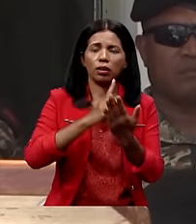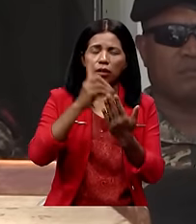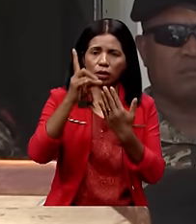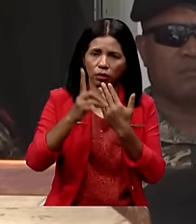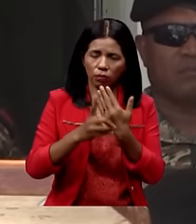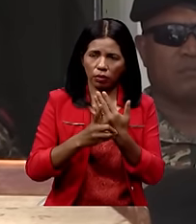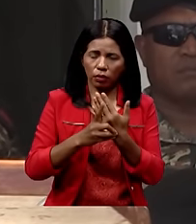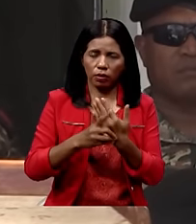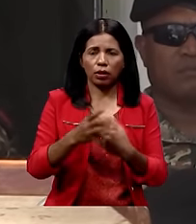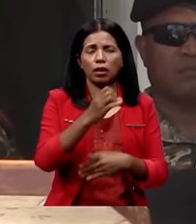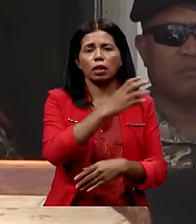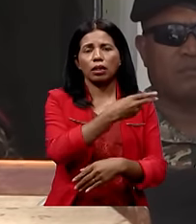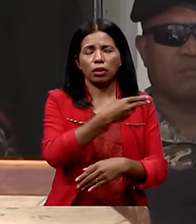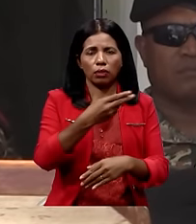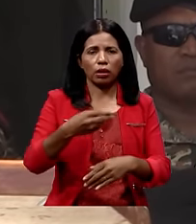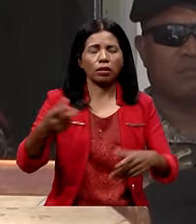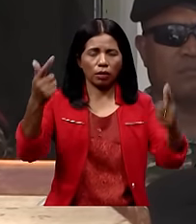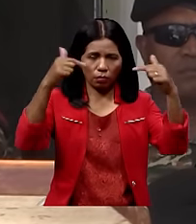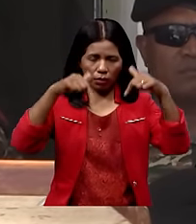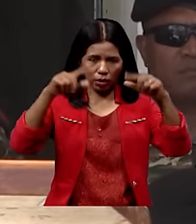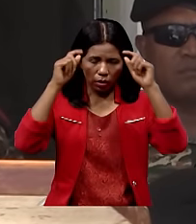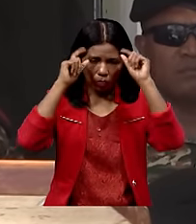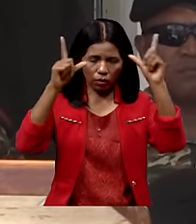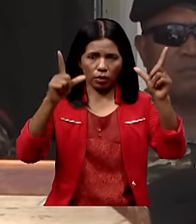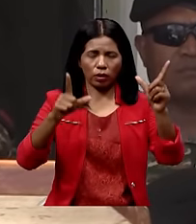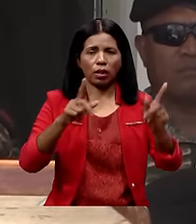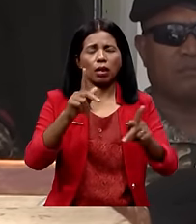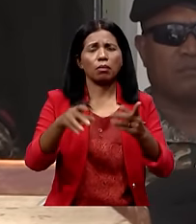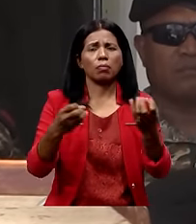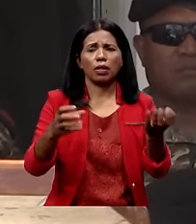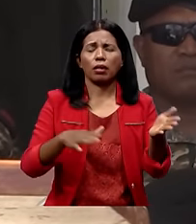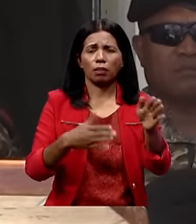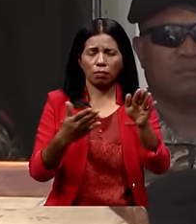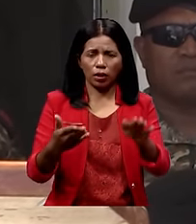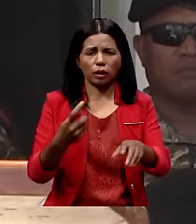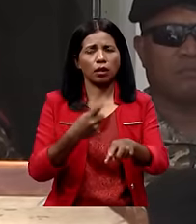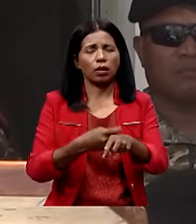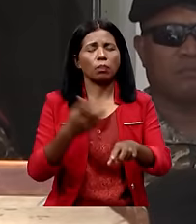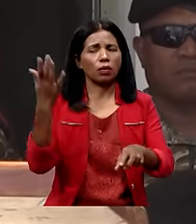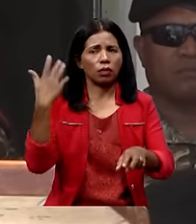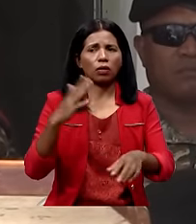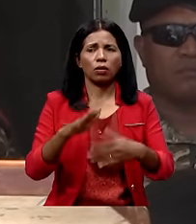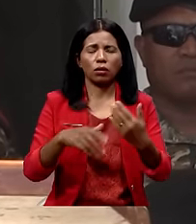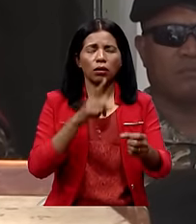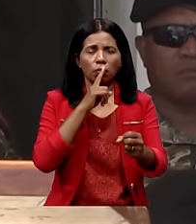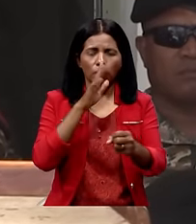Indonésia invade Timor, falentil faca rani tempo de lá. Nema com juramento